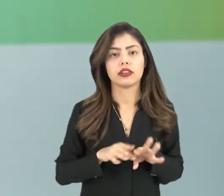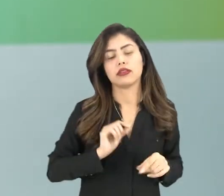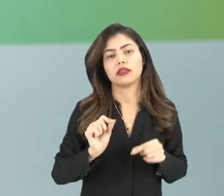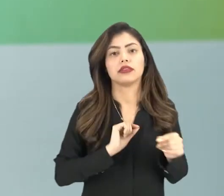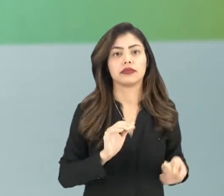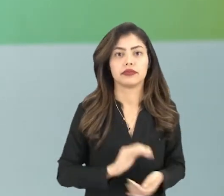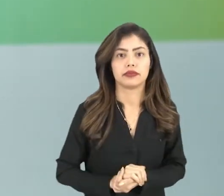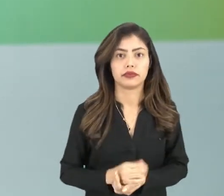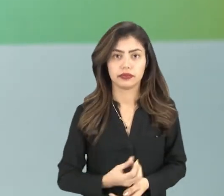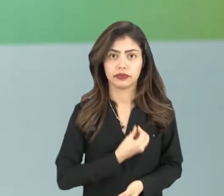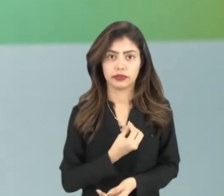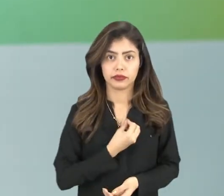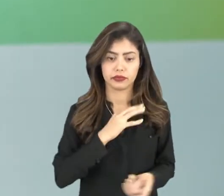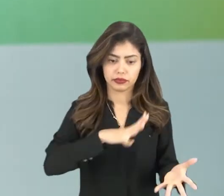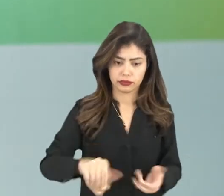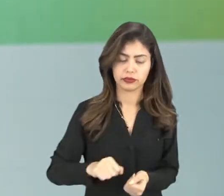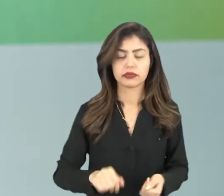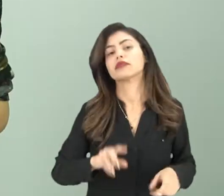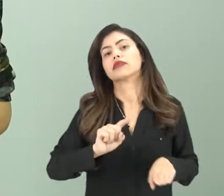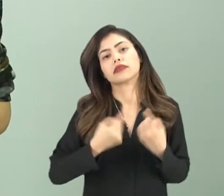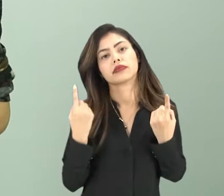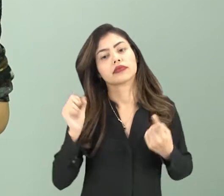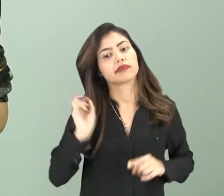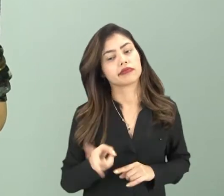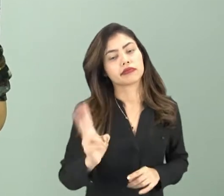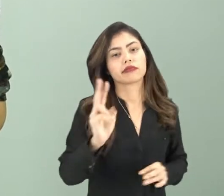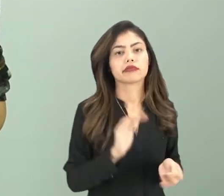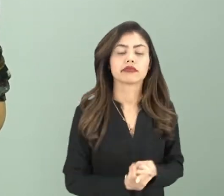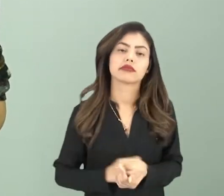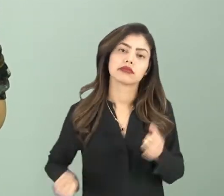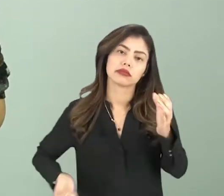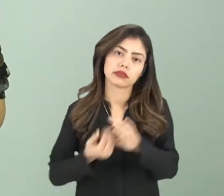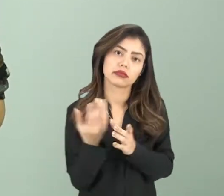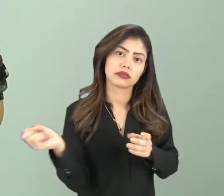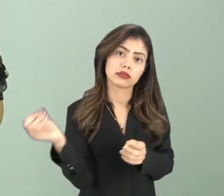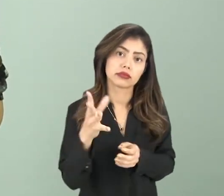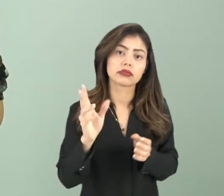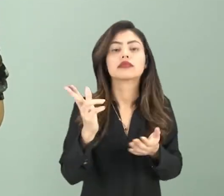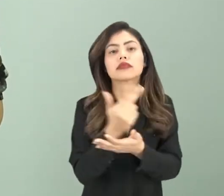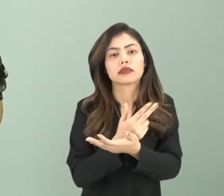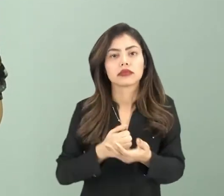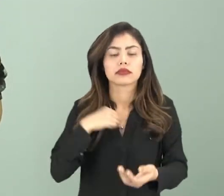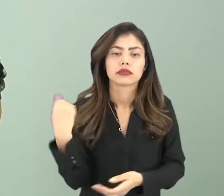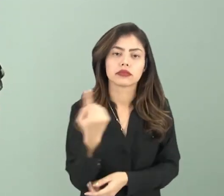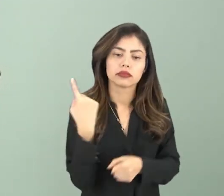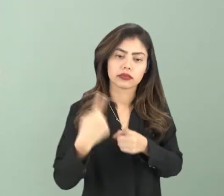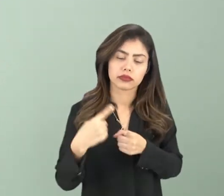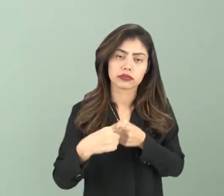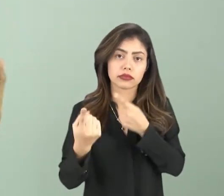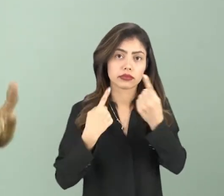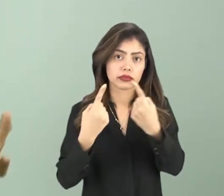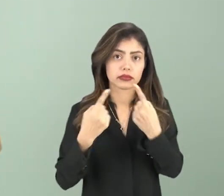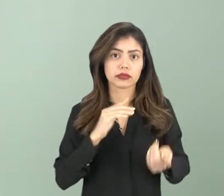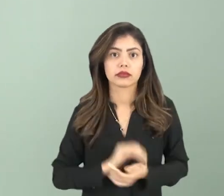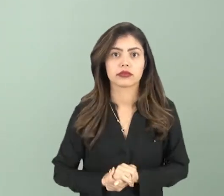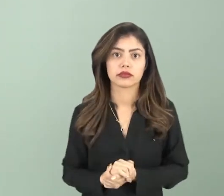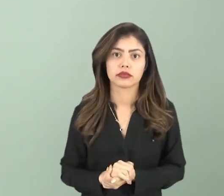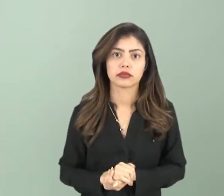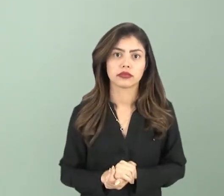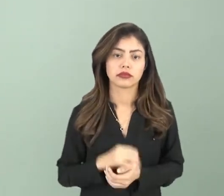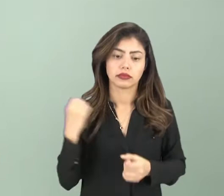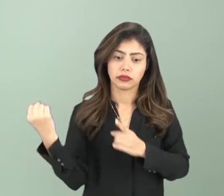mundo, consequentemente, de criar uma obra de arte. Porque nós estamos dialogando, gente, com o meio social em que